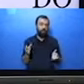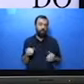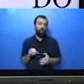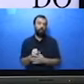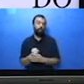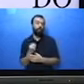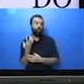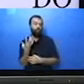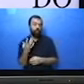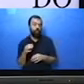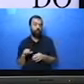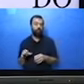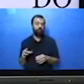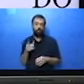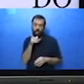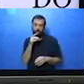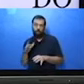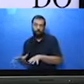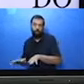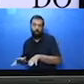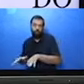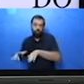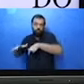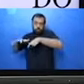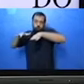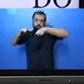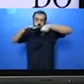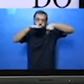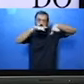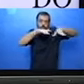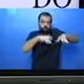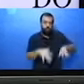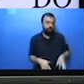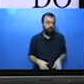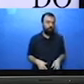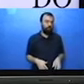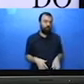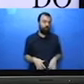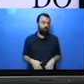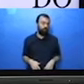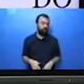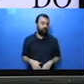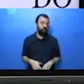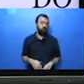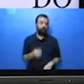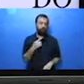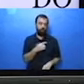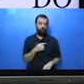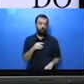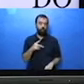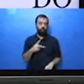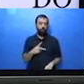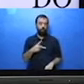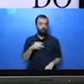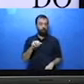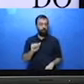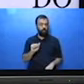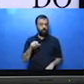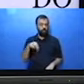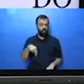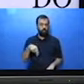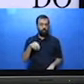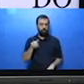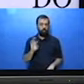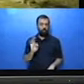por diversas regiões pantanosas. Aliás, o Pantanal é a maior planície inundável